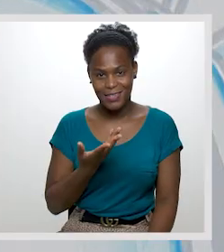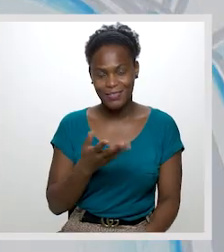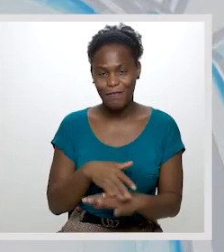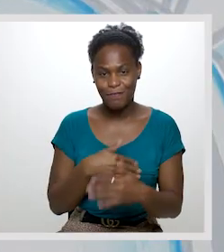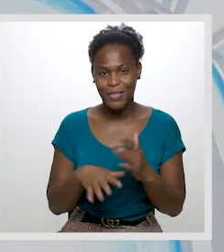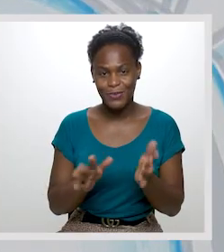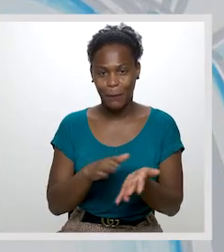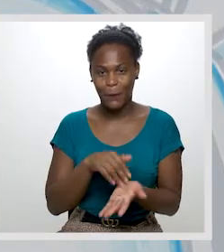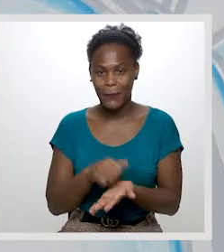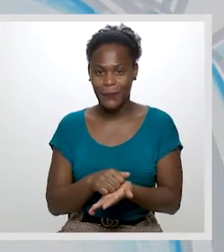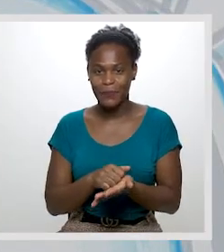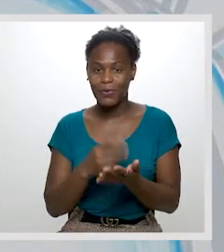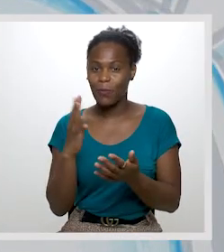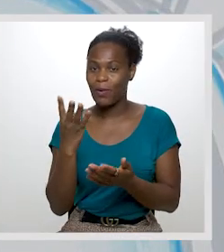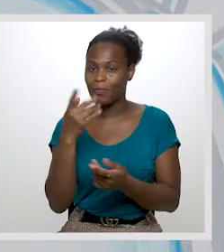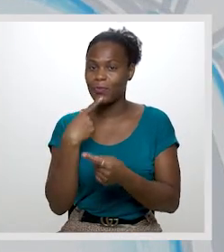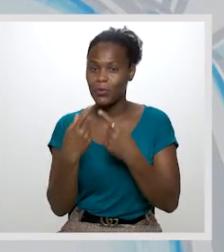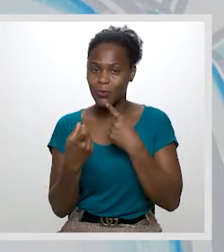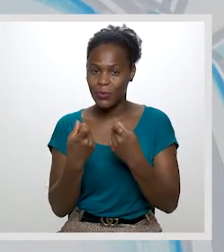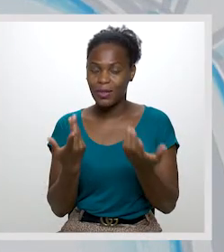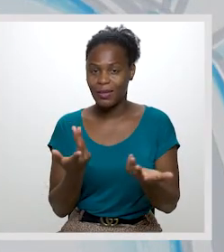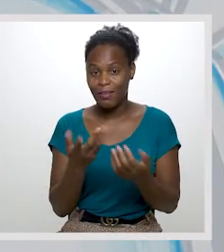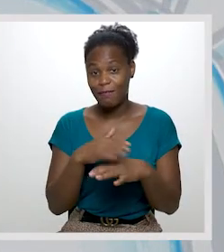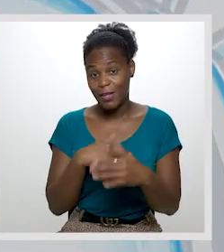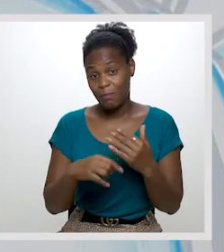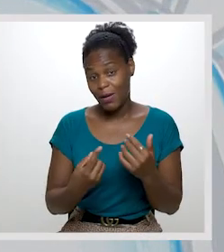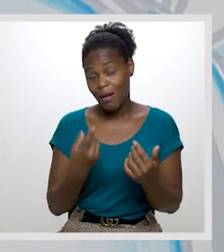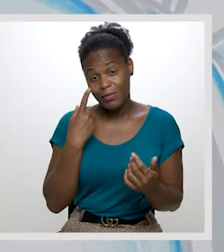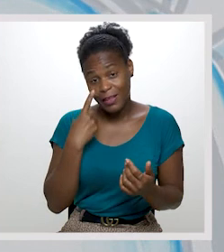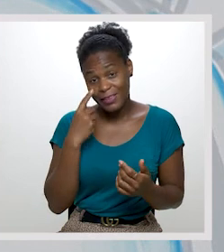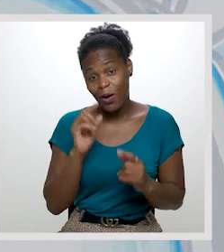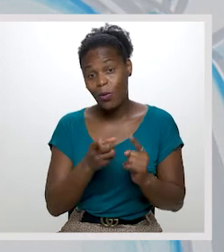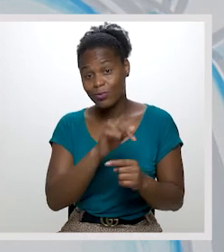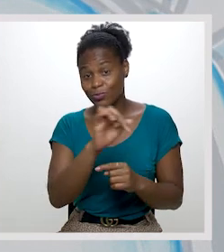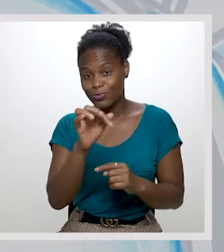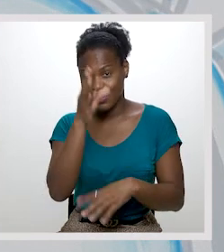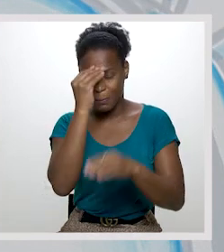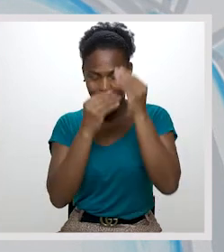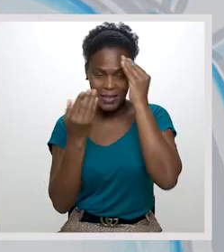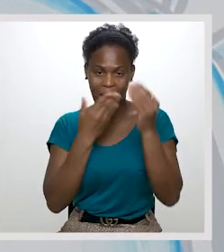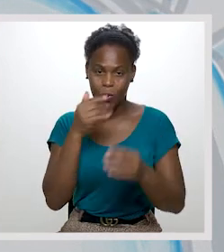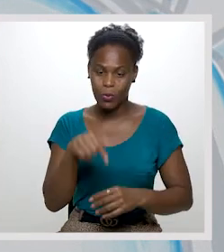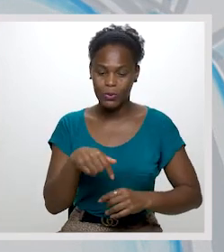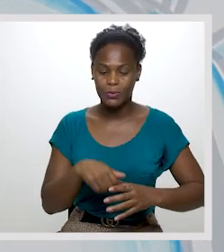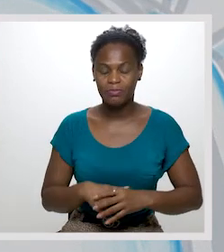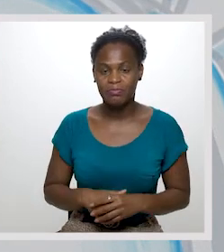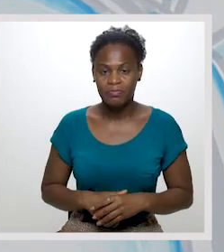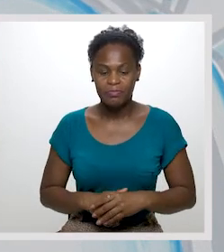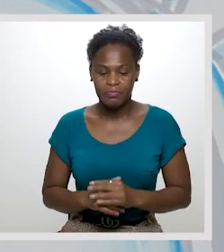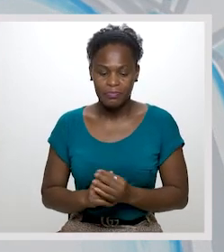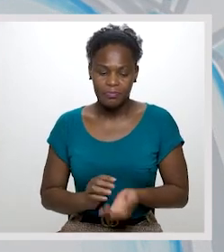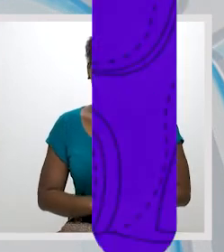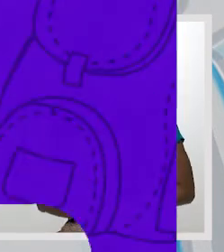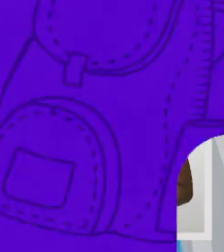E assim, feita a correção das 4 perguntas colocadas para testar o que aprenderam na aula de